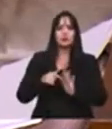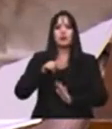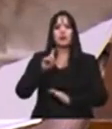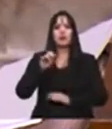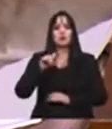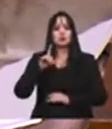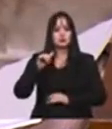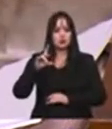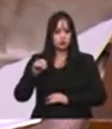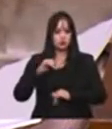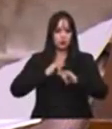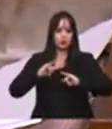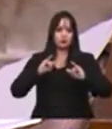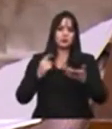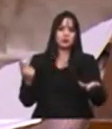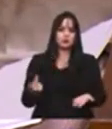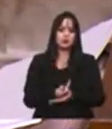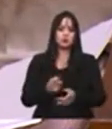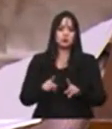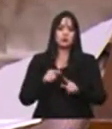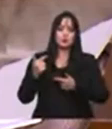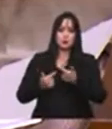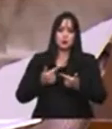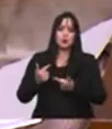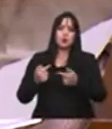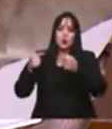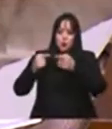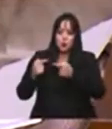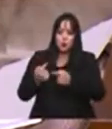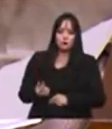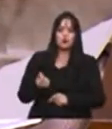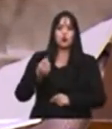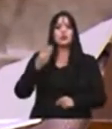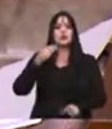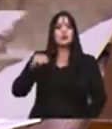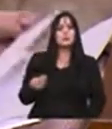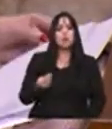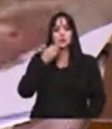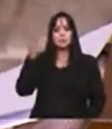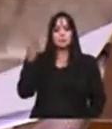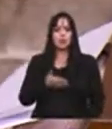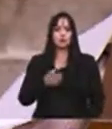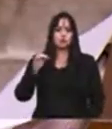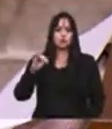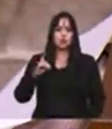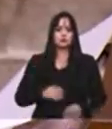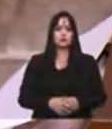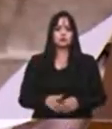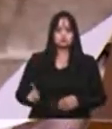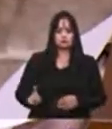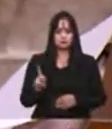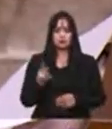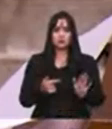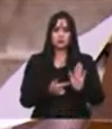Leonardo Meireles, confirmando a realização e operação do respectivo valor, $3,5 milhões. Em